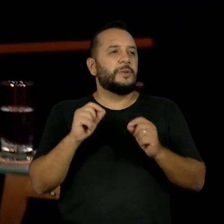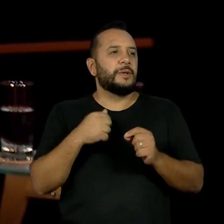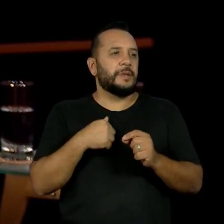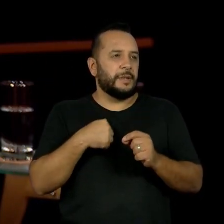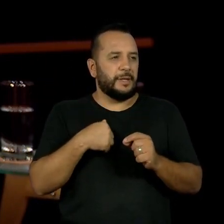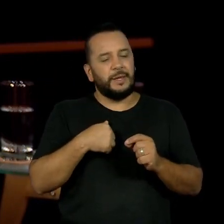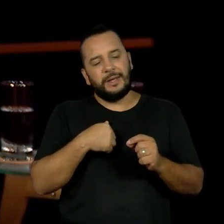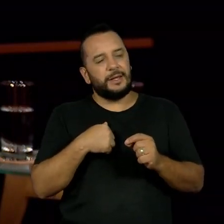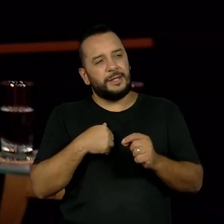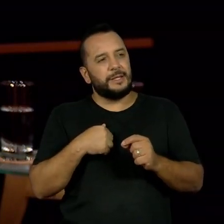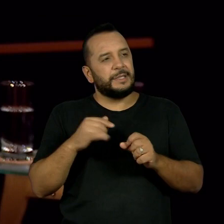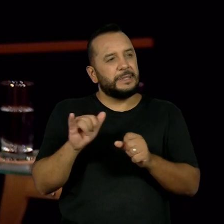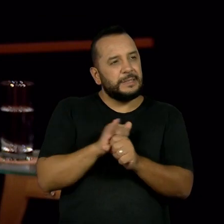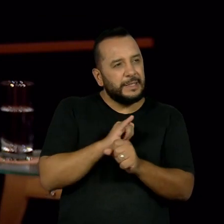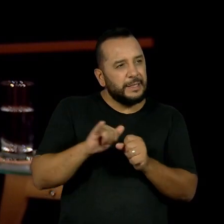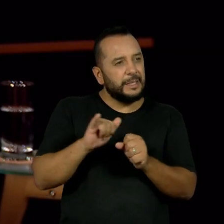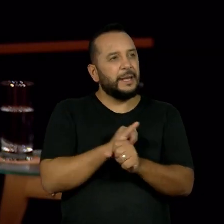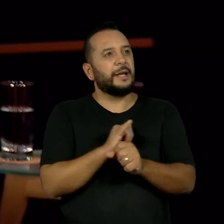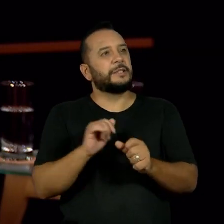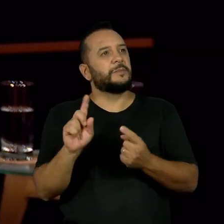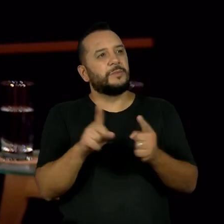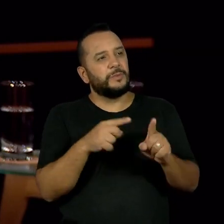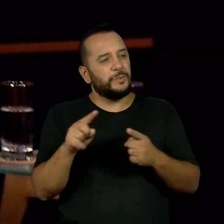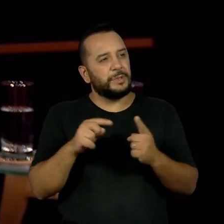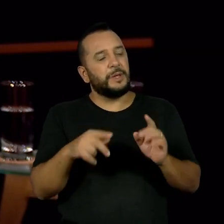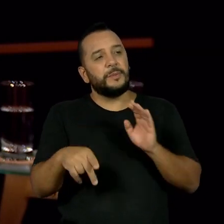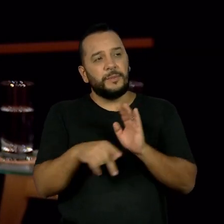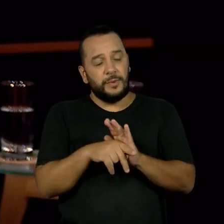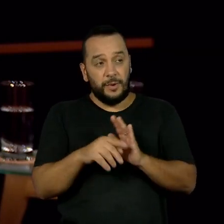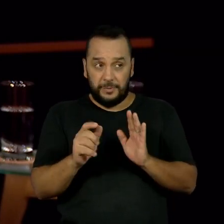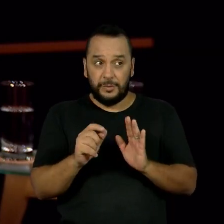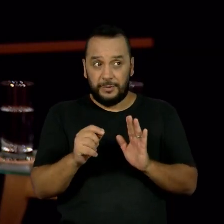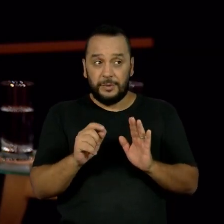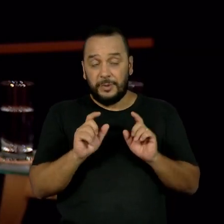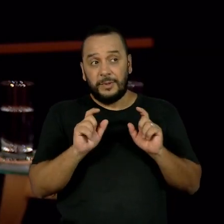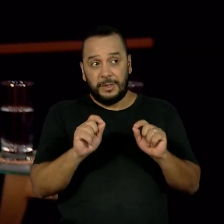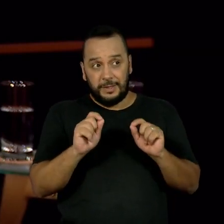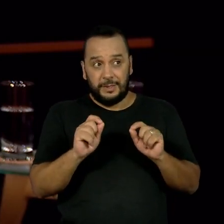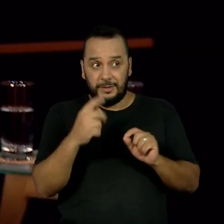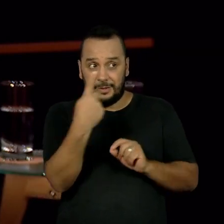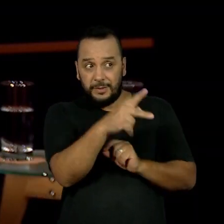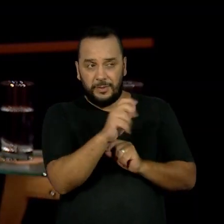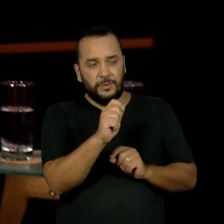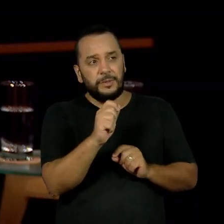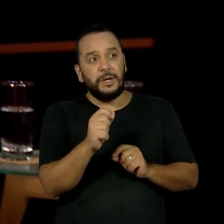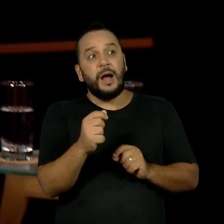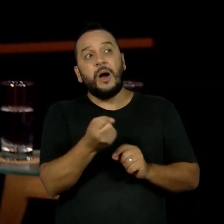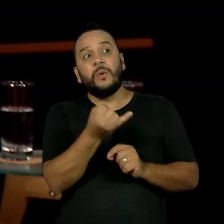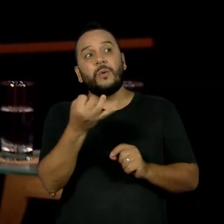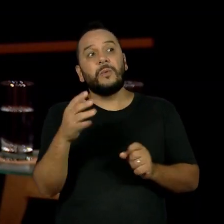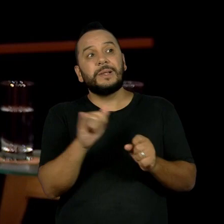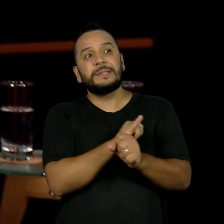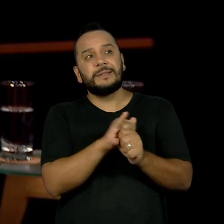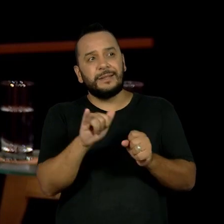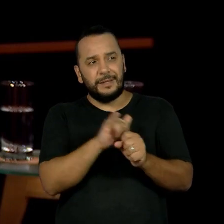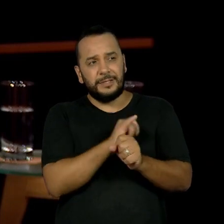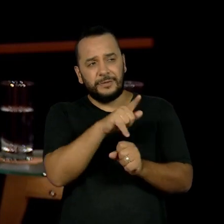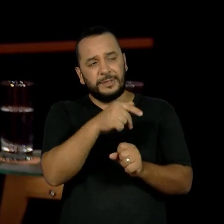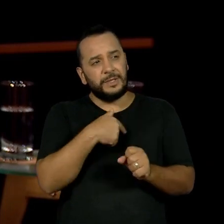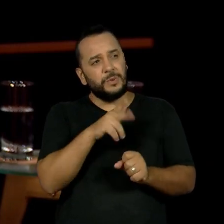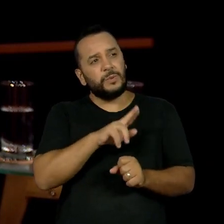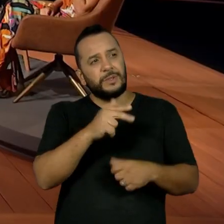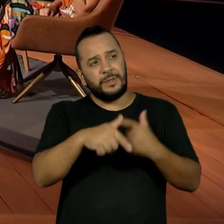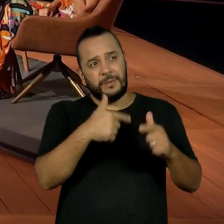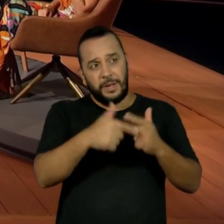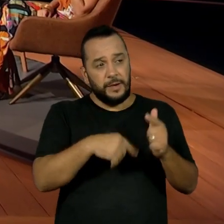suas apresentações musicais. A gente produziu um quadro aí sobre alguns dos recursos que você usa no seu trabalho.